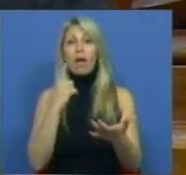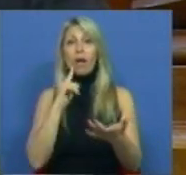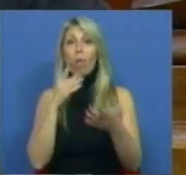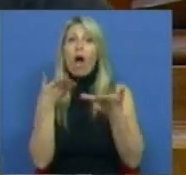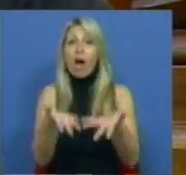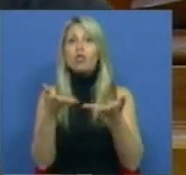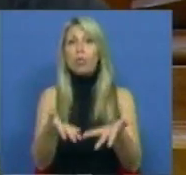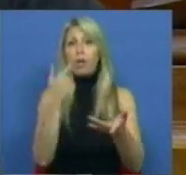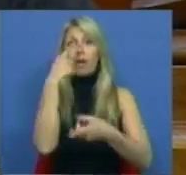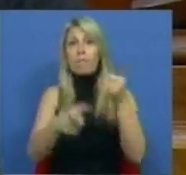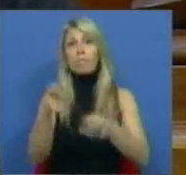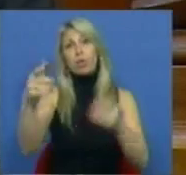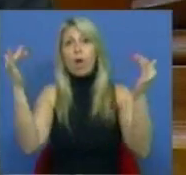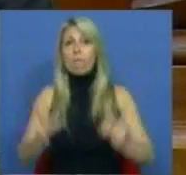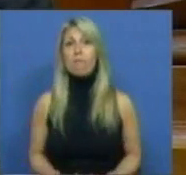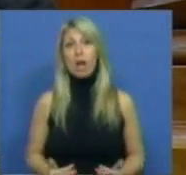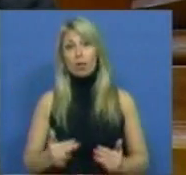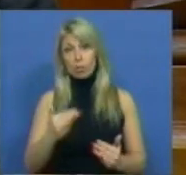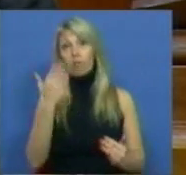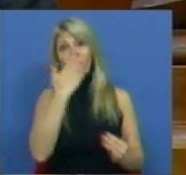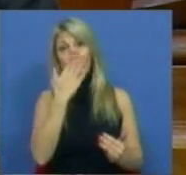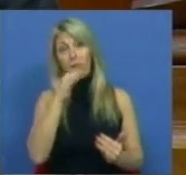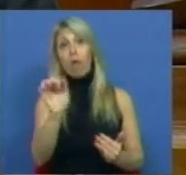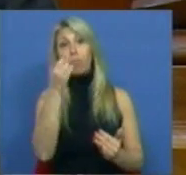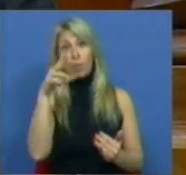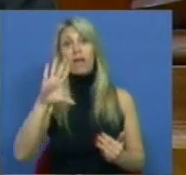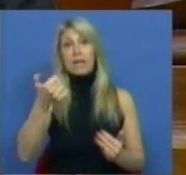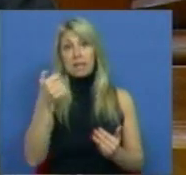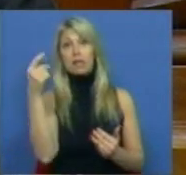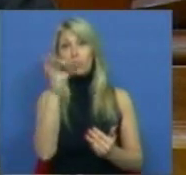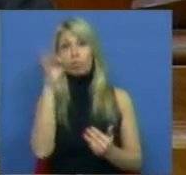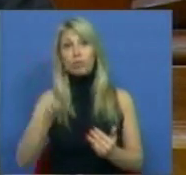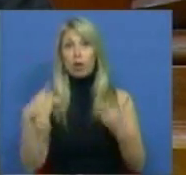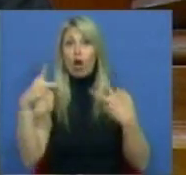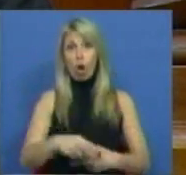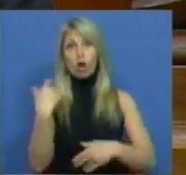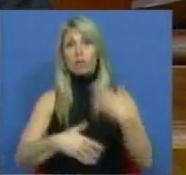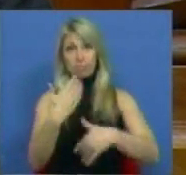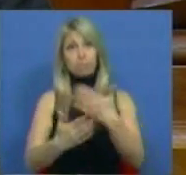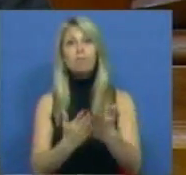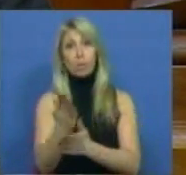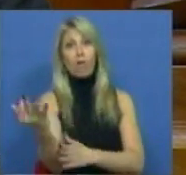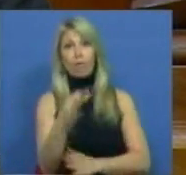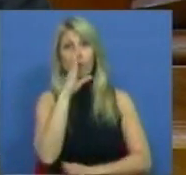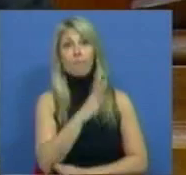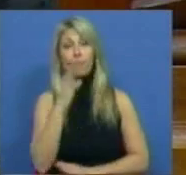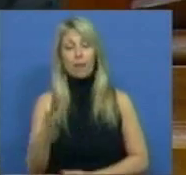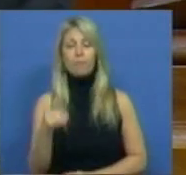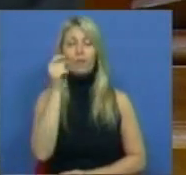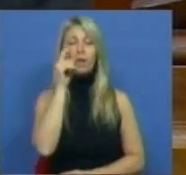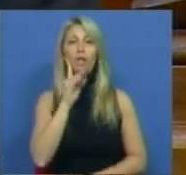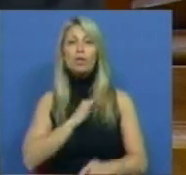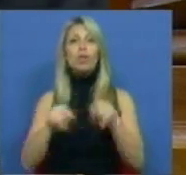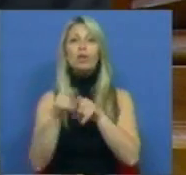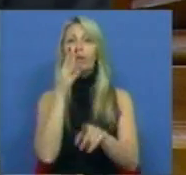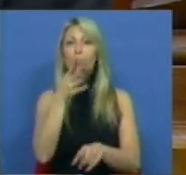atingida se o corte de 15% for avante. Senhoras e senhores deputados do Partido Socialista, esta